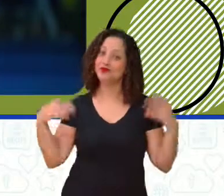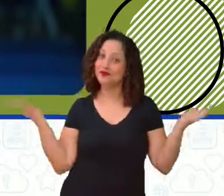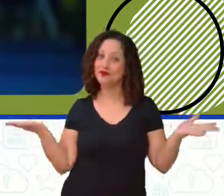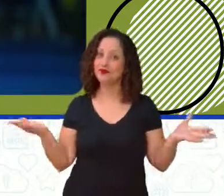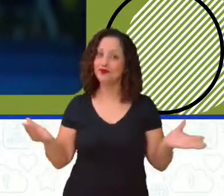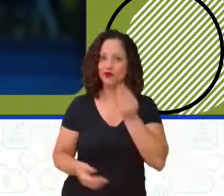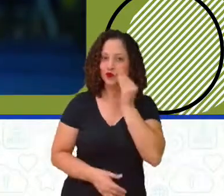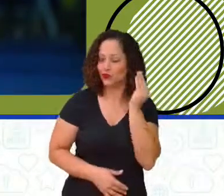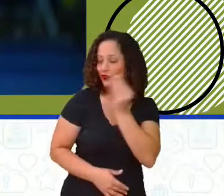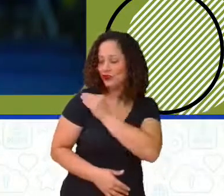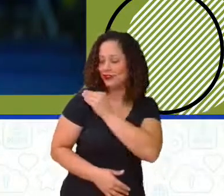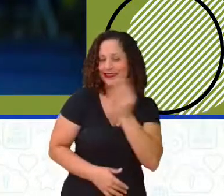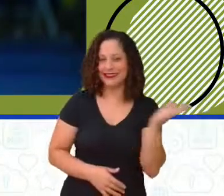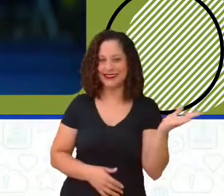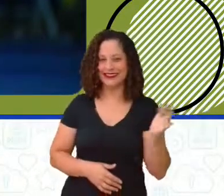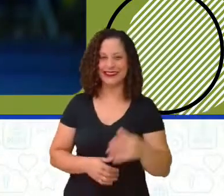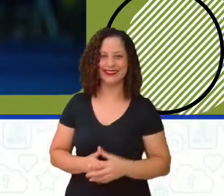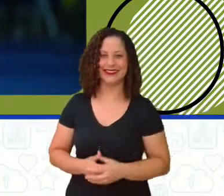Beijinho no ombro, editor.